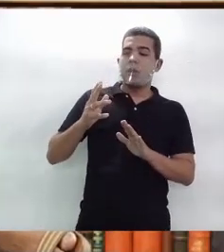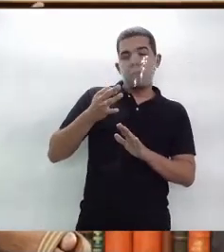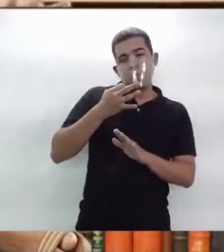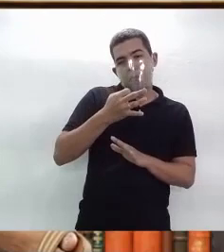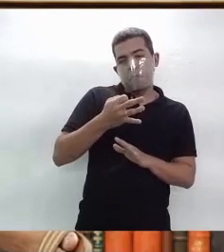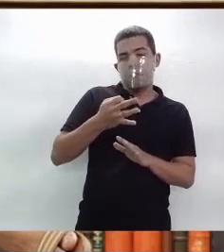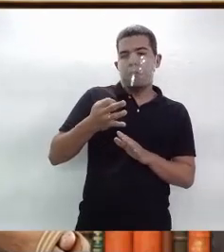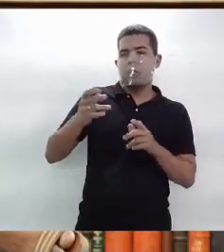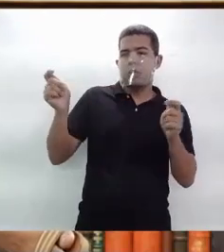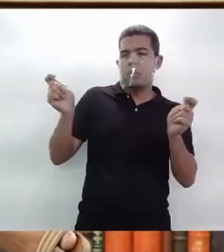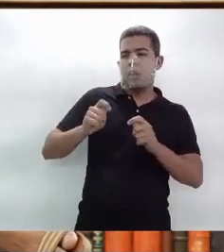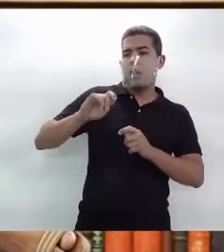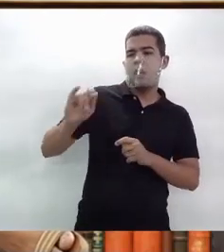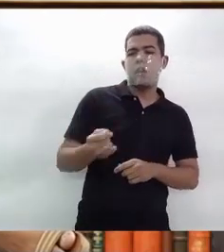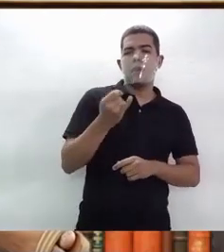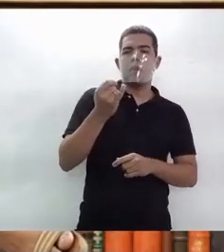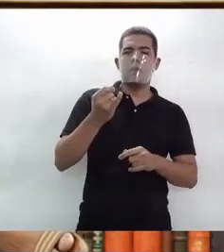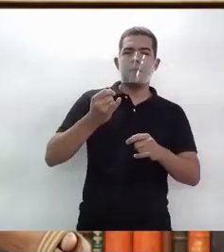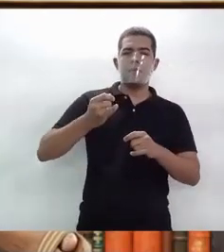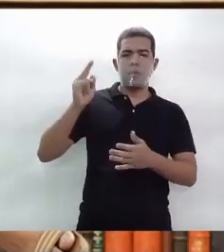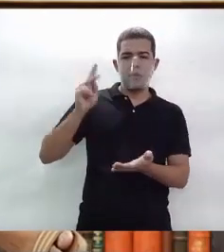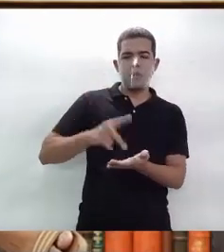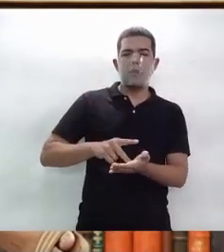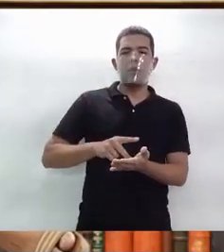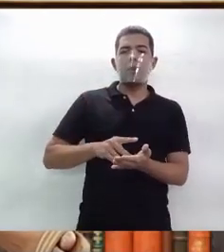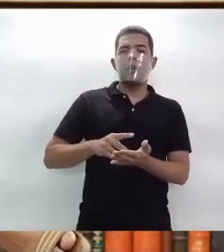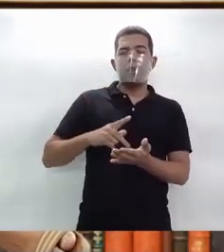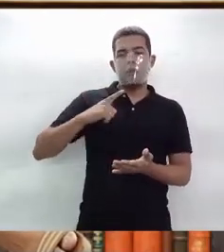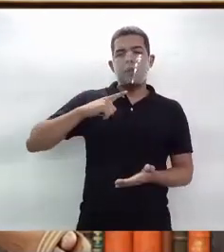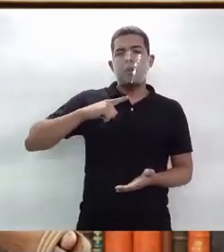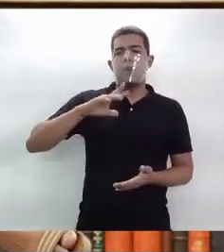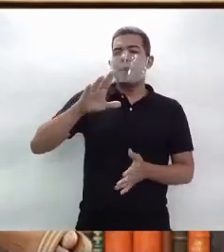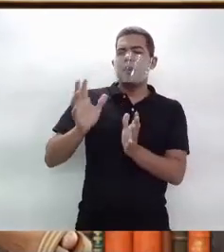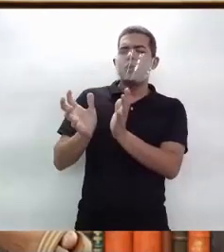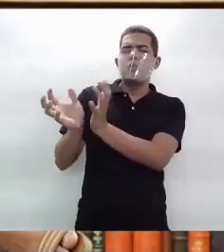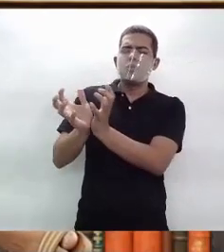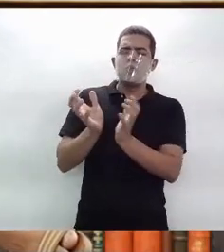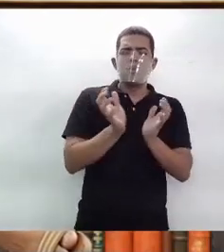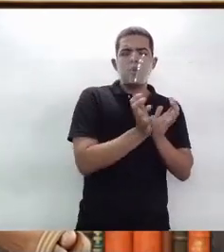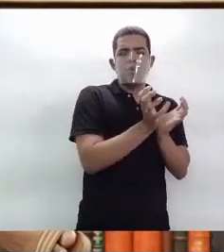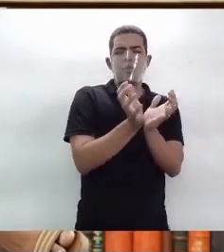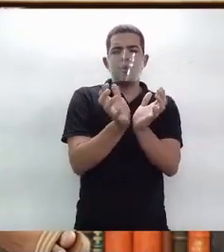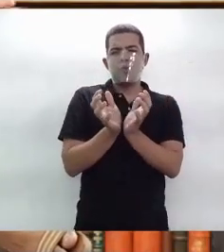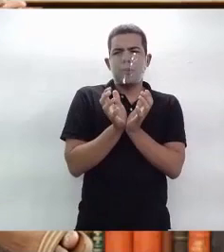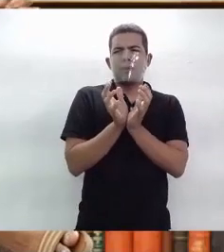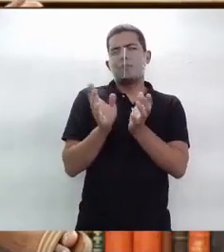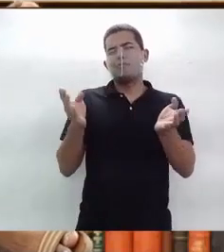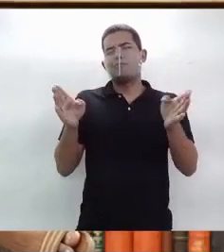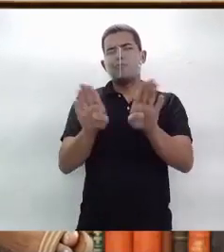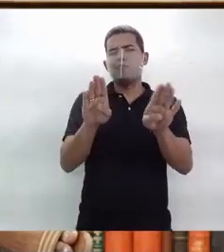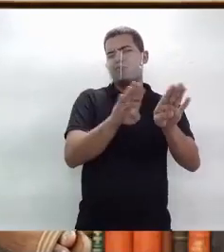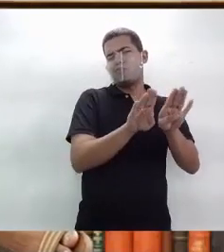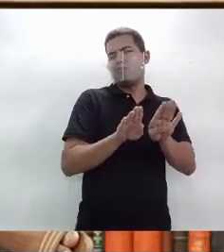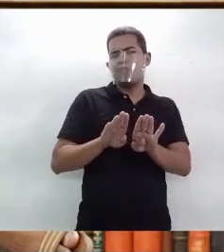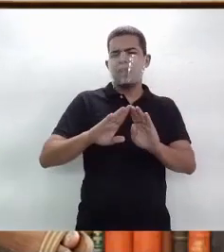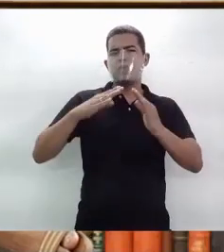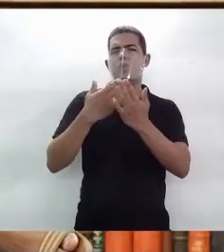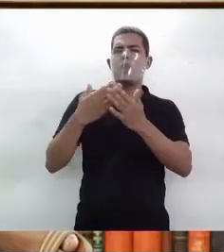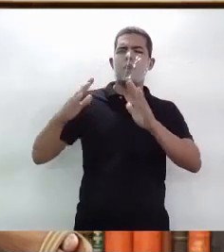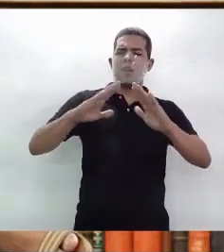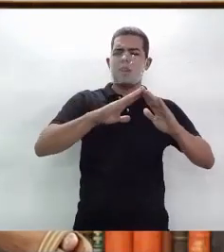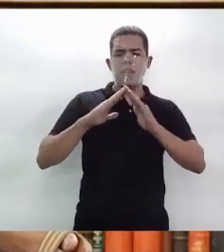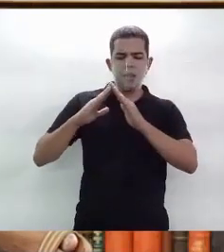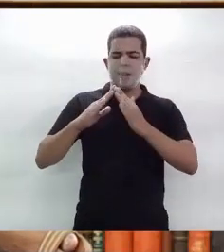exista, mas por questões de grupos, entre grupos, acaba sendo fechadas as portas em algumas escolas, em algumas